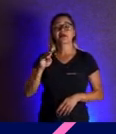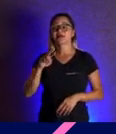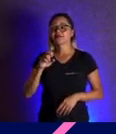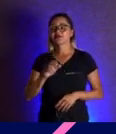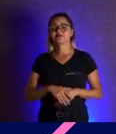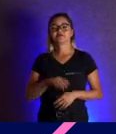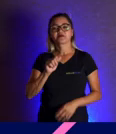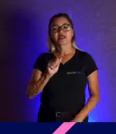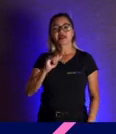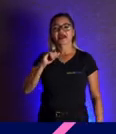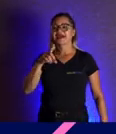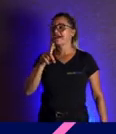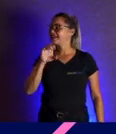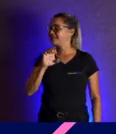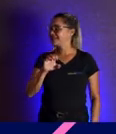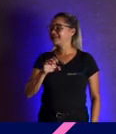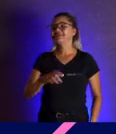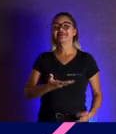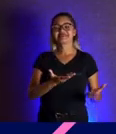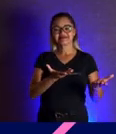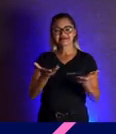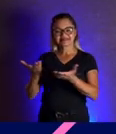Svab.